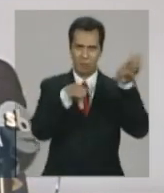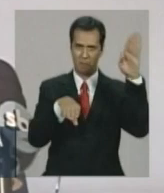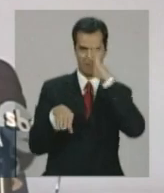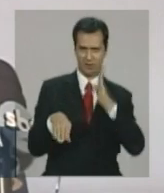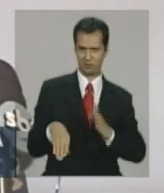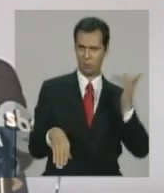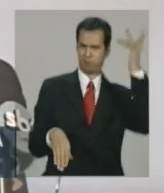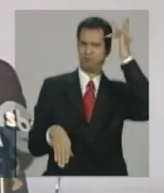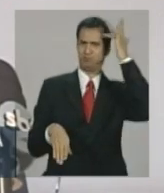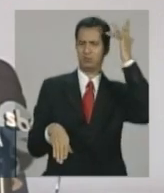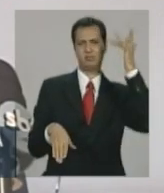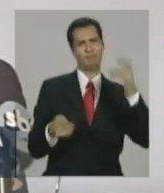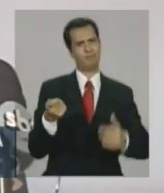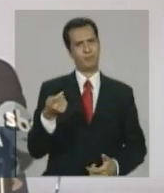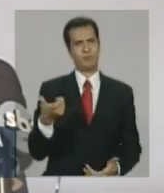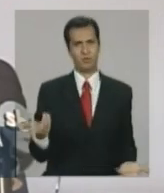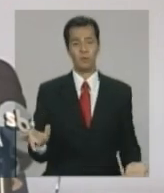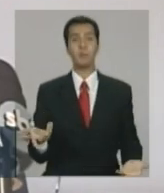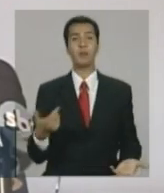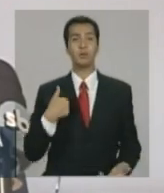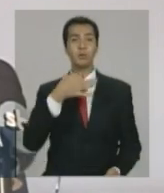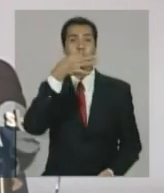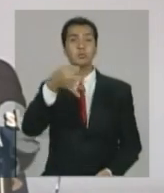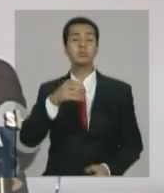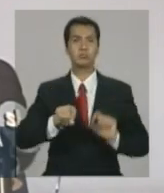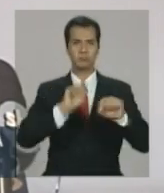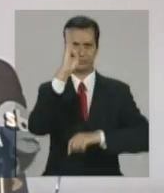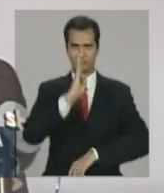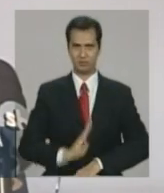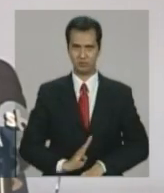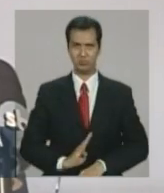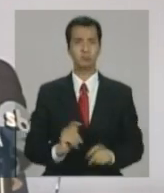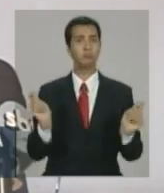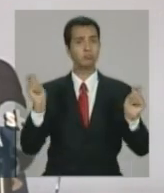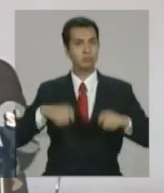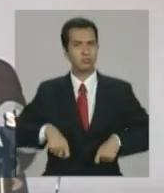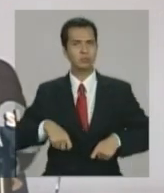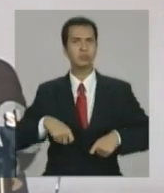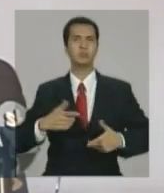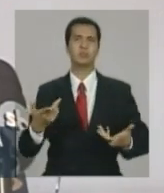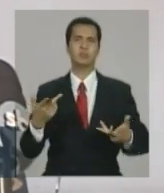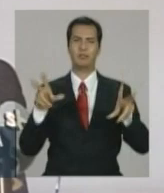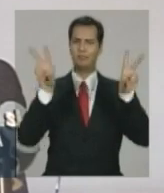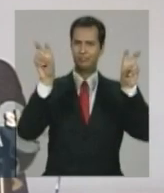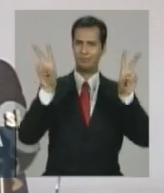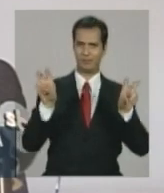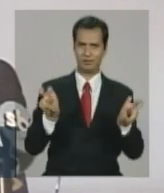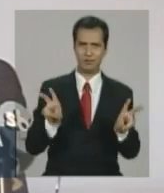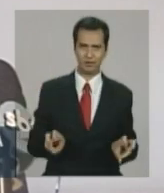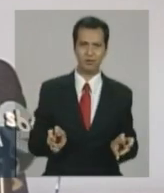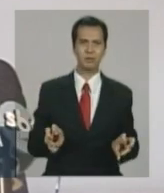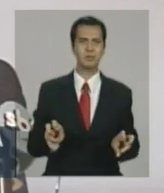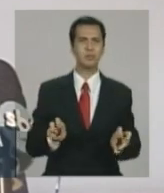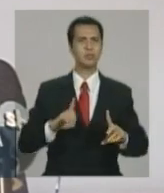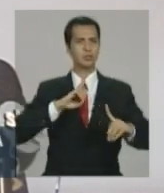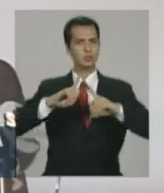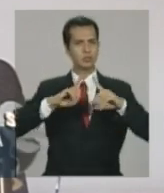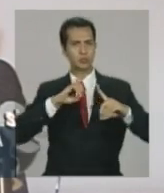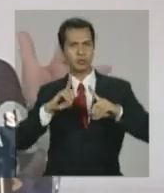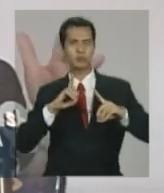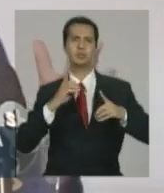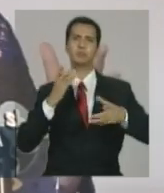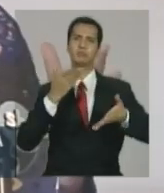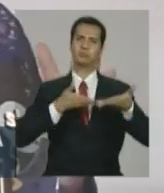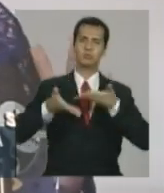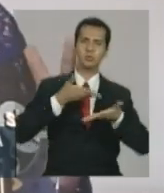eu acredito que o país pode fazer certas questões, ele pode tratar certas questões, quando elas estão